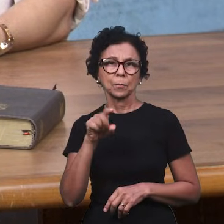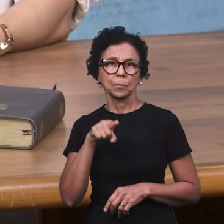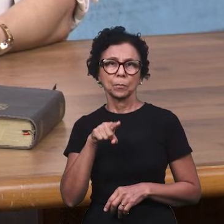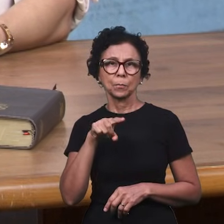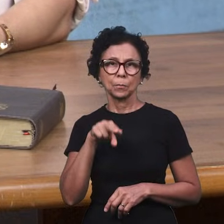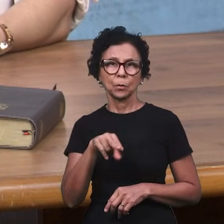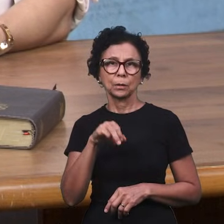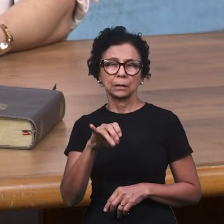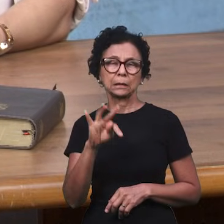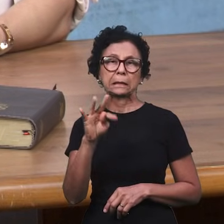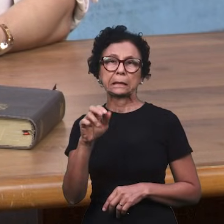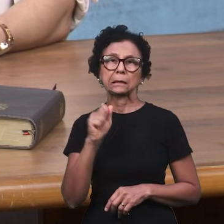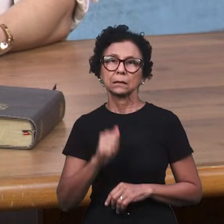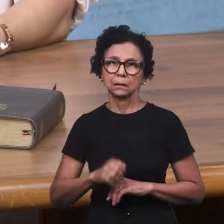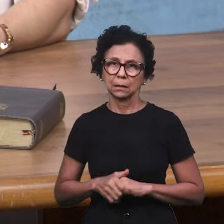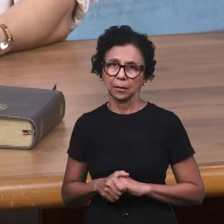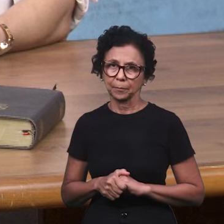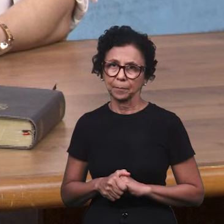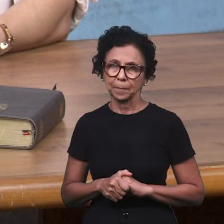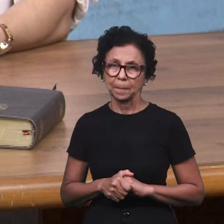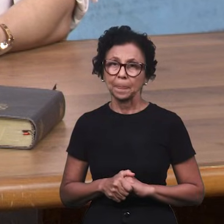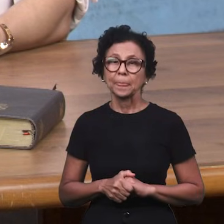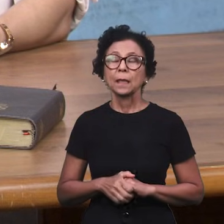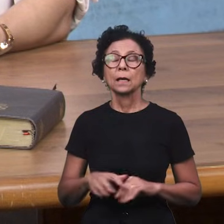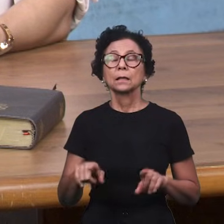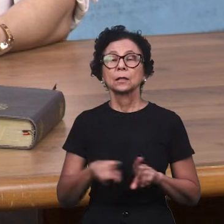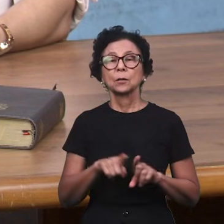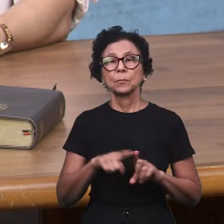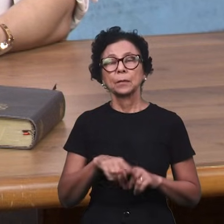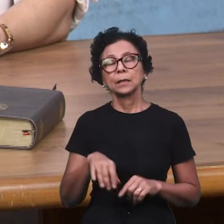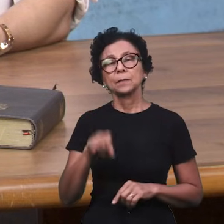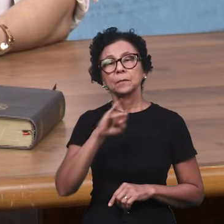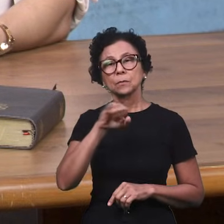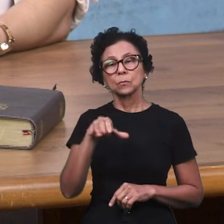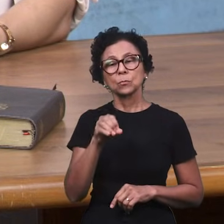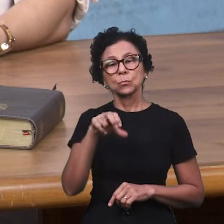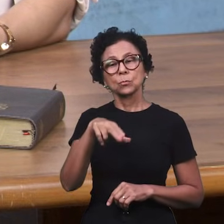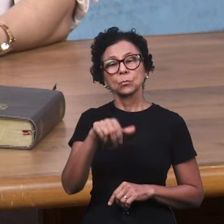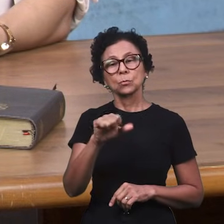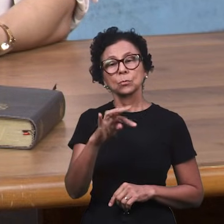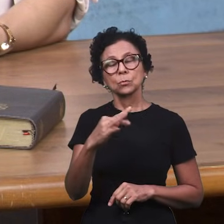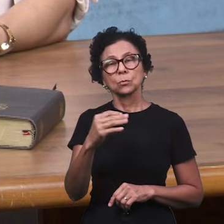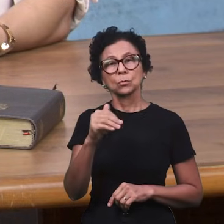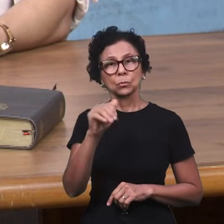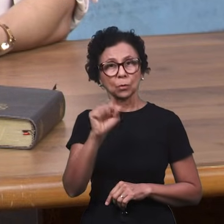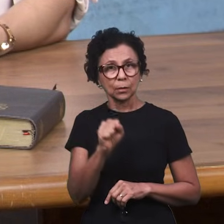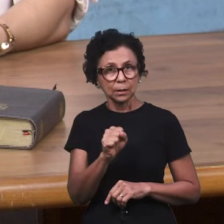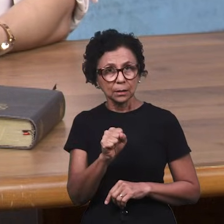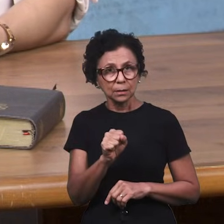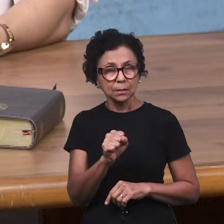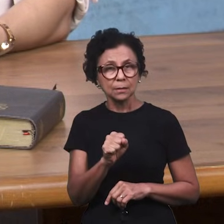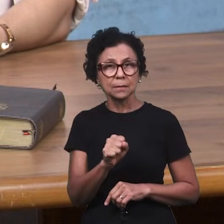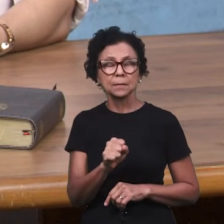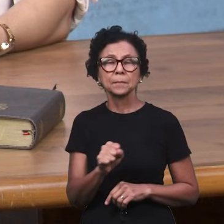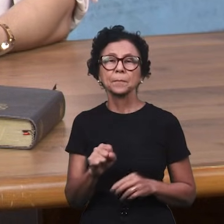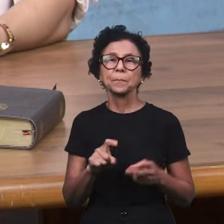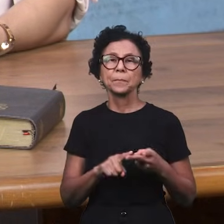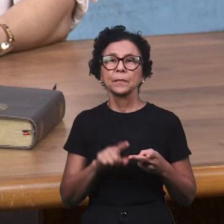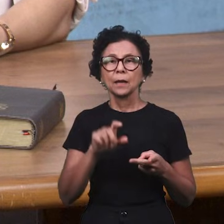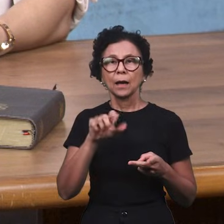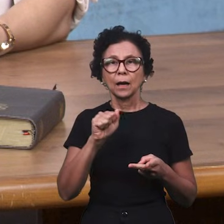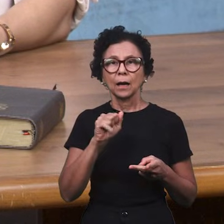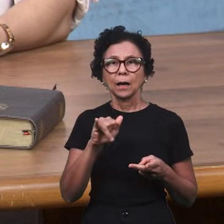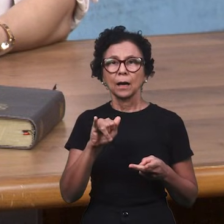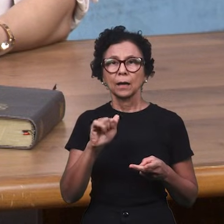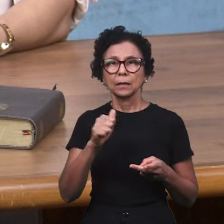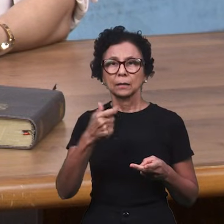o Gizonita, Jonatas, filho de Sage, o Arararita, o Aião, filho